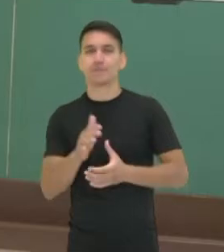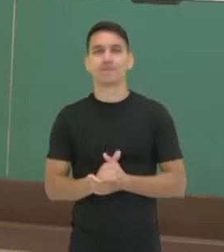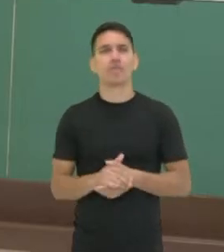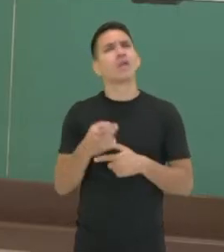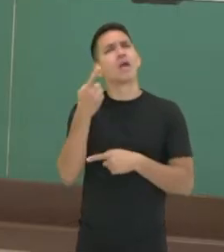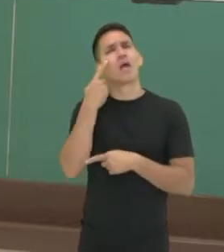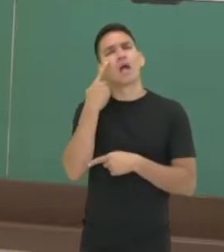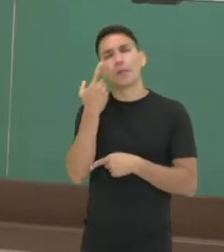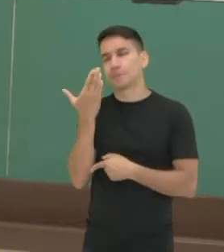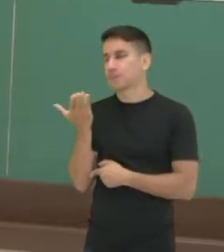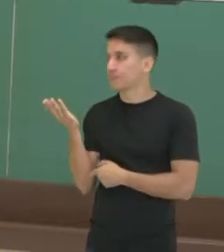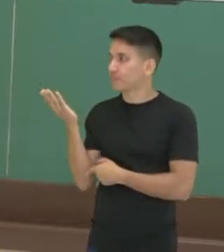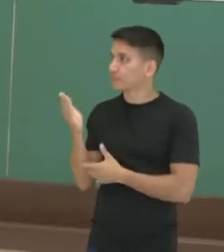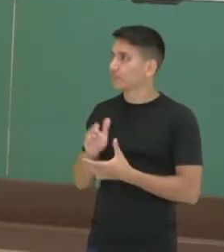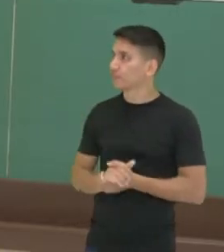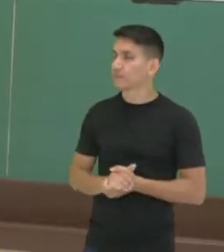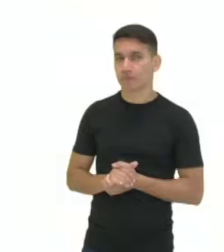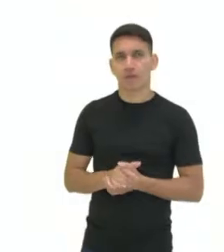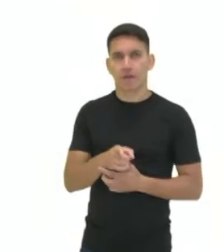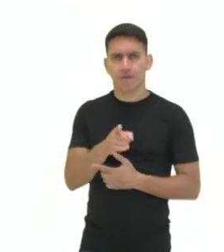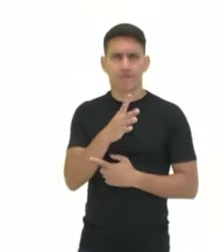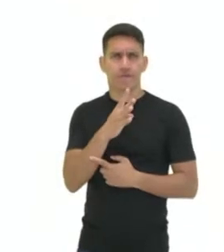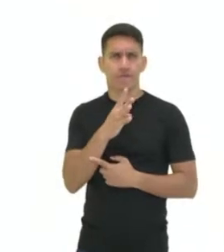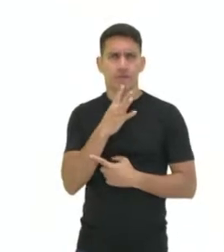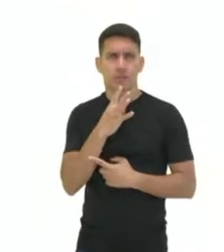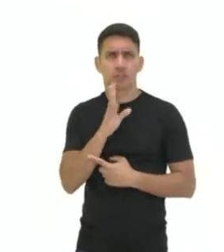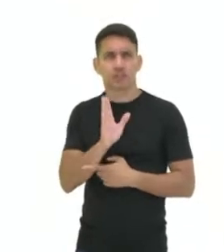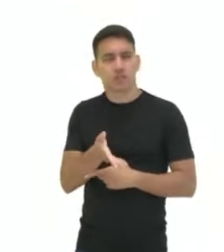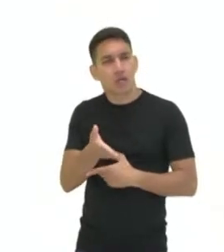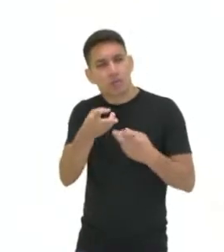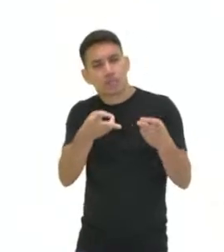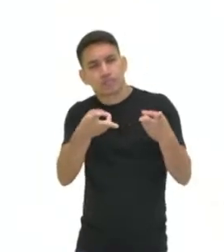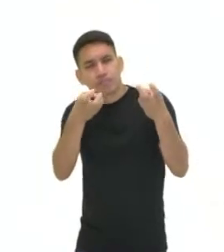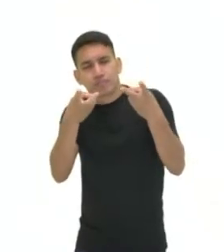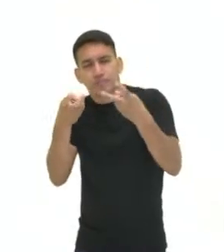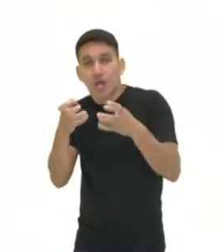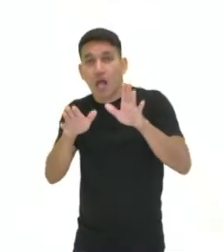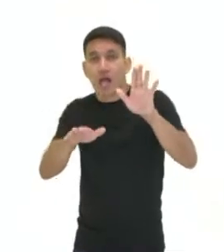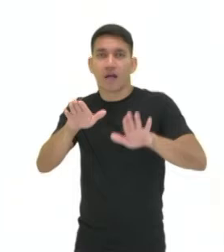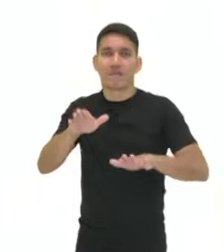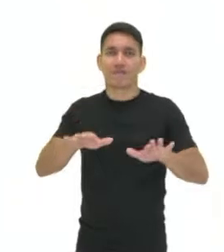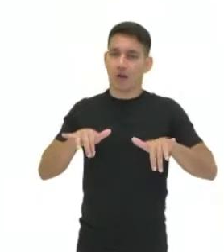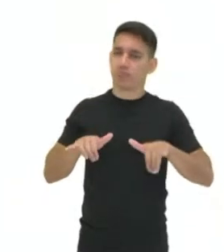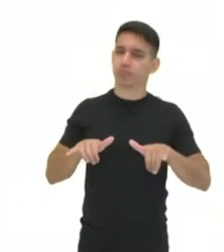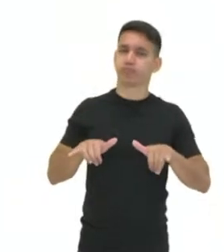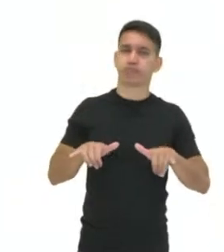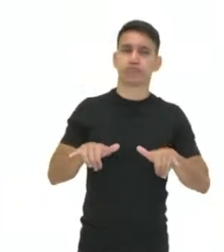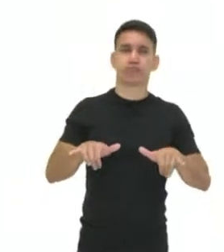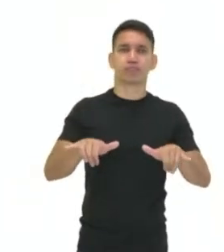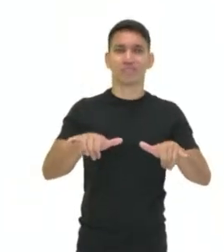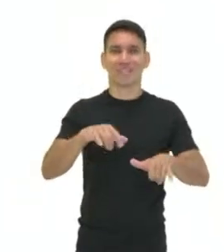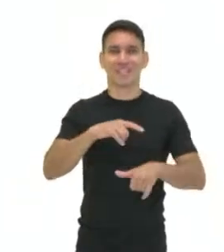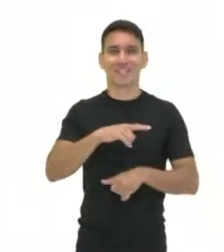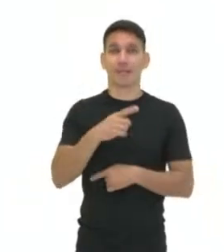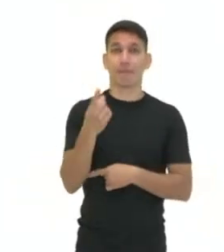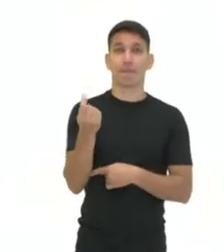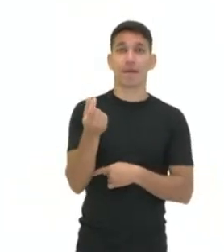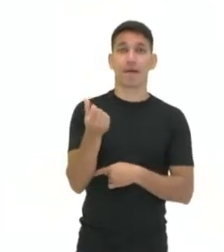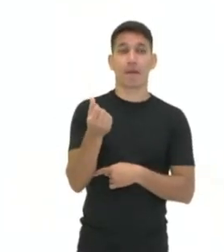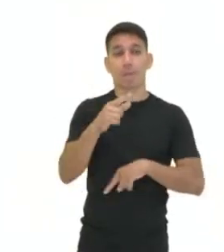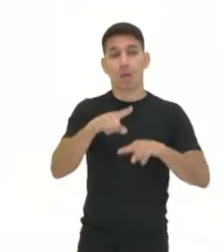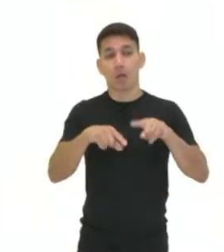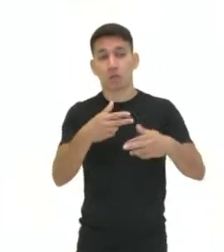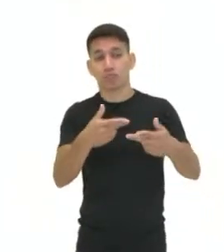aqui comigo. Olha só, você já reparou, às vezes, assim, que no supermercado há produtos